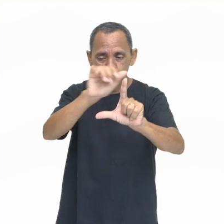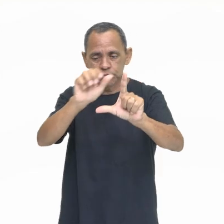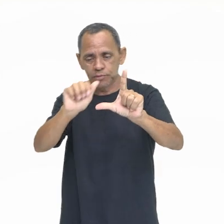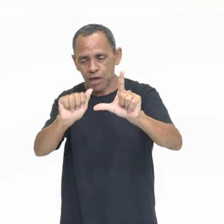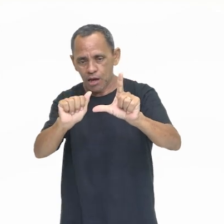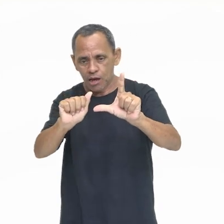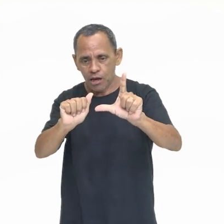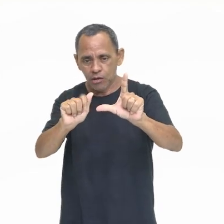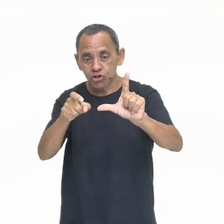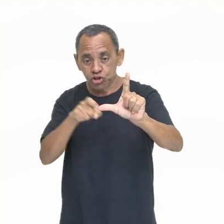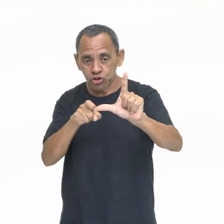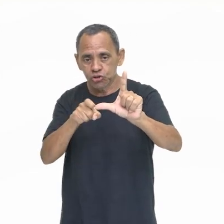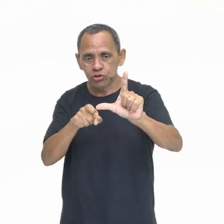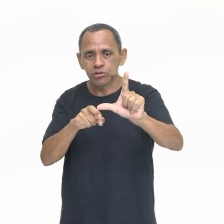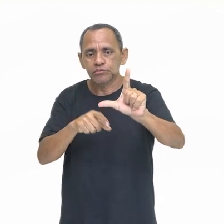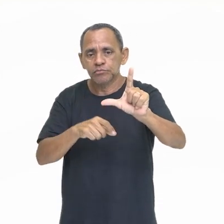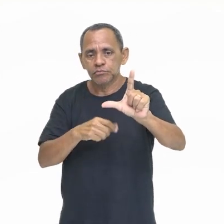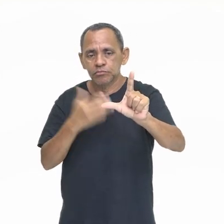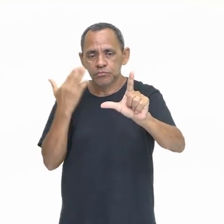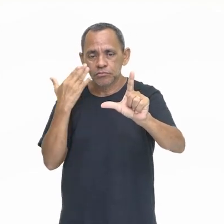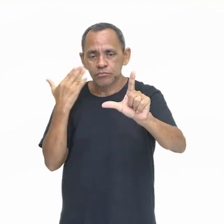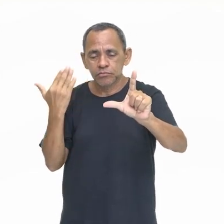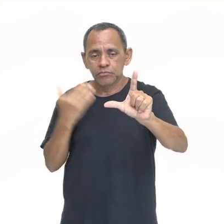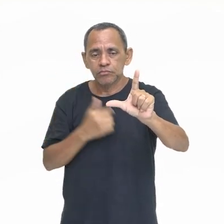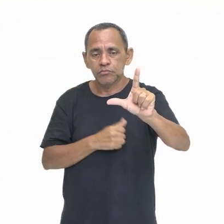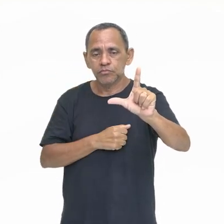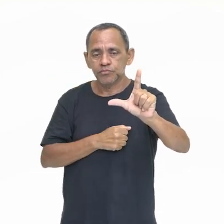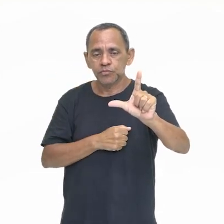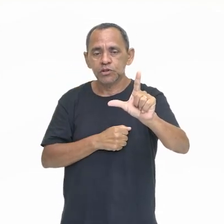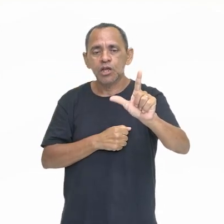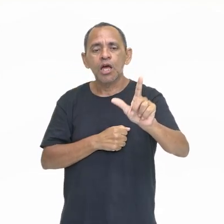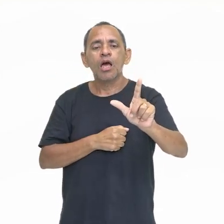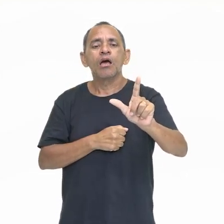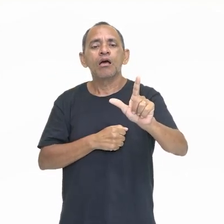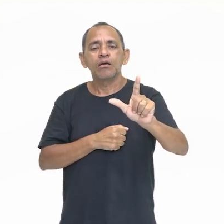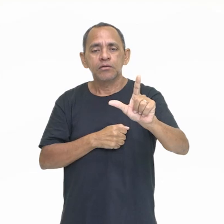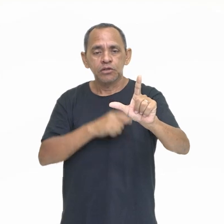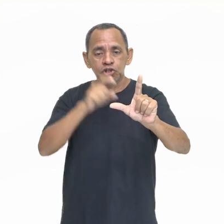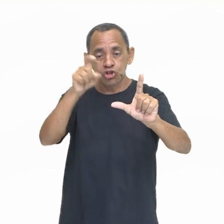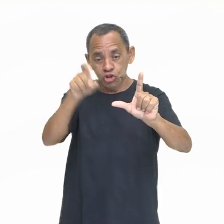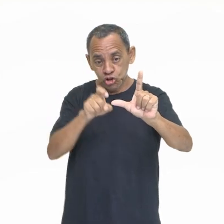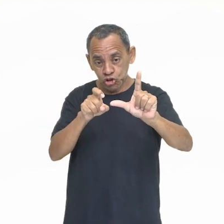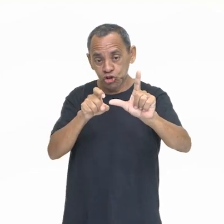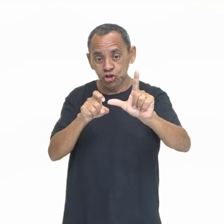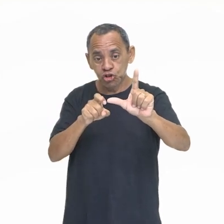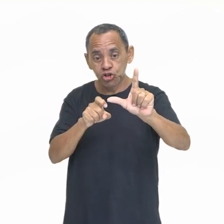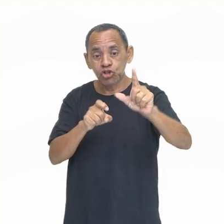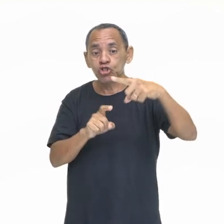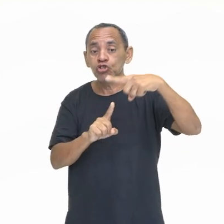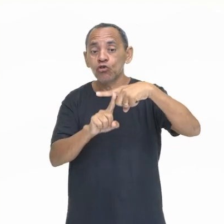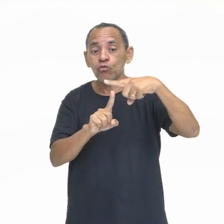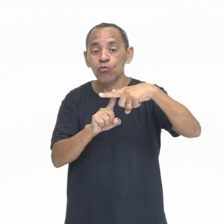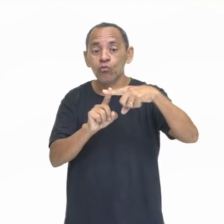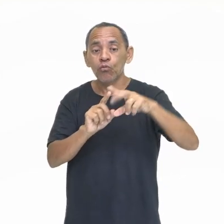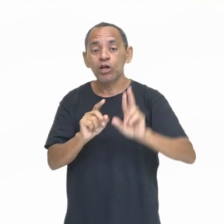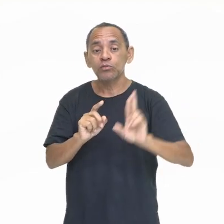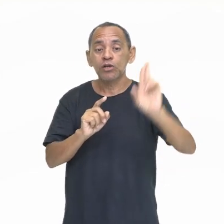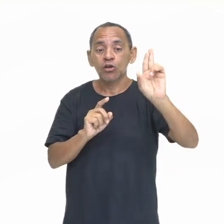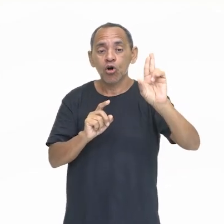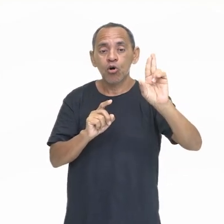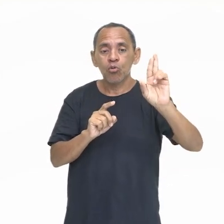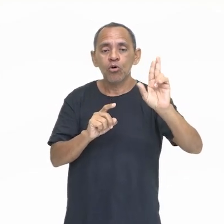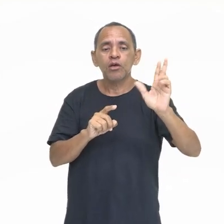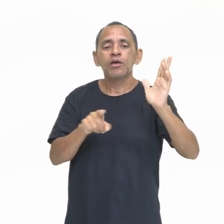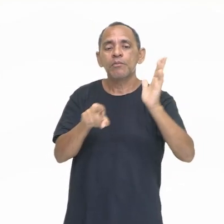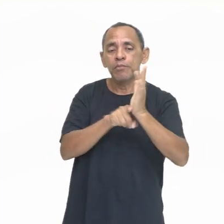é o seguinte, olha para cá, o x do vértice nós representamos por menos